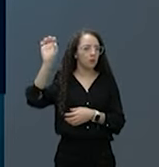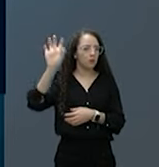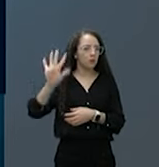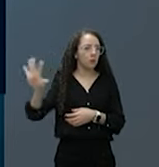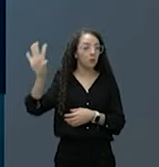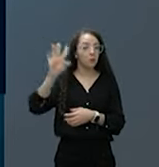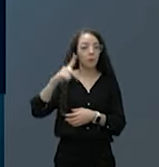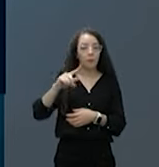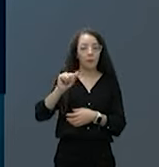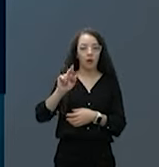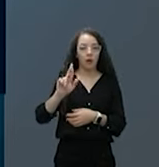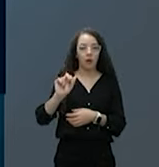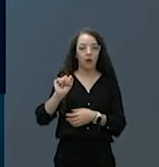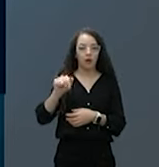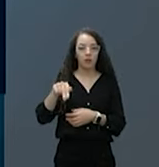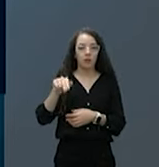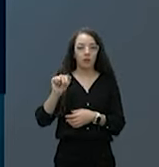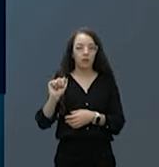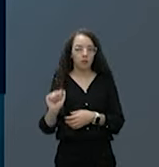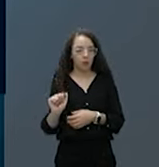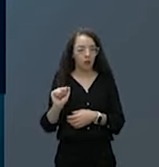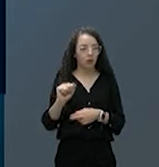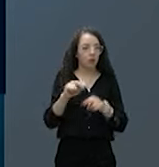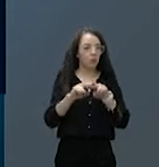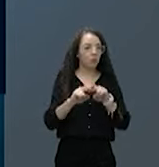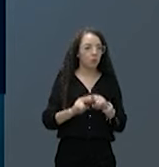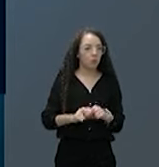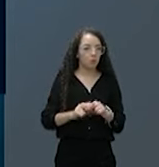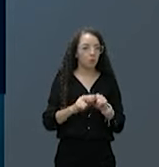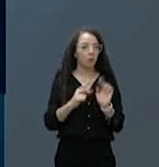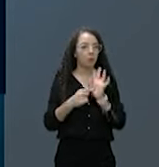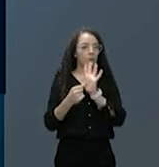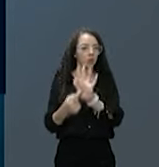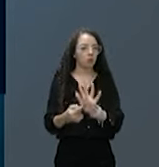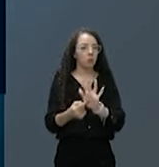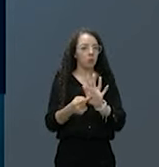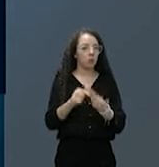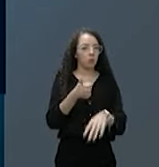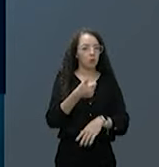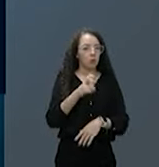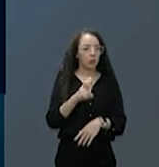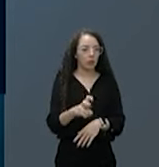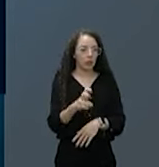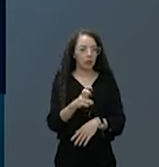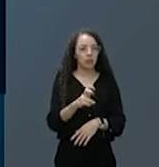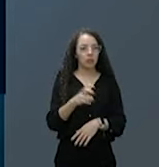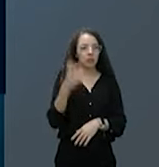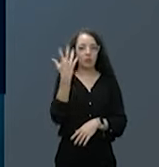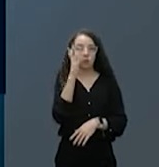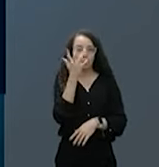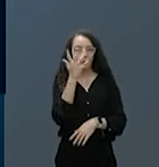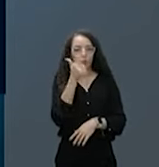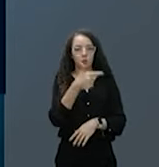Rogério Schietti, declarou em 15 de fevereiro de 2024 que, em análise